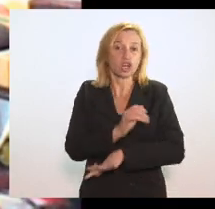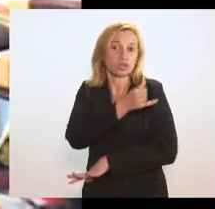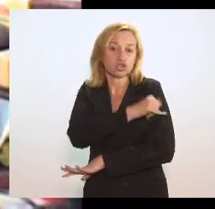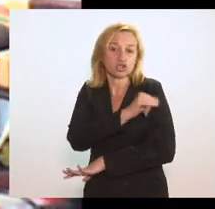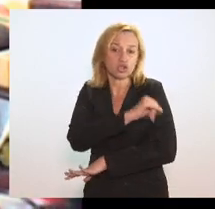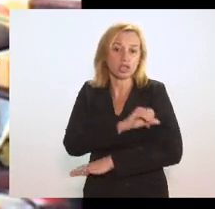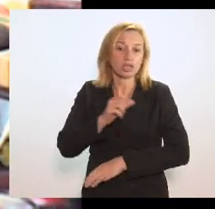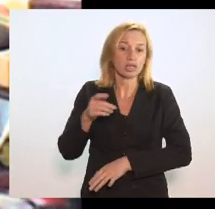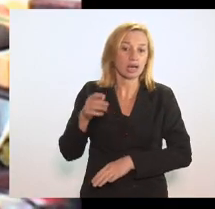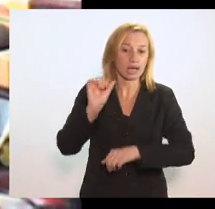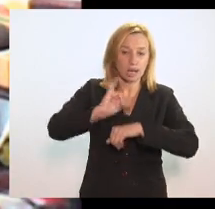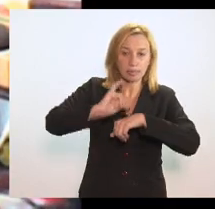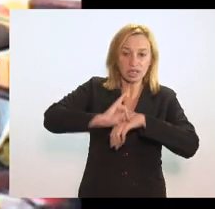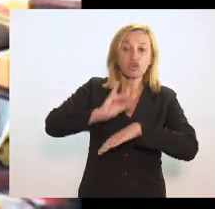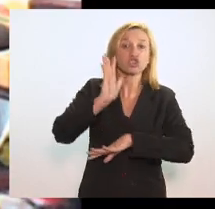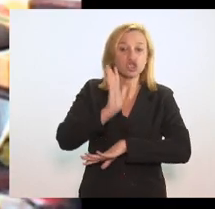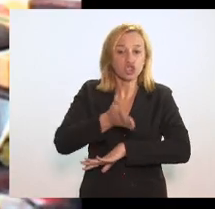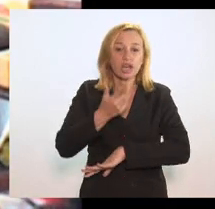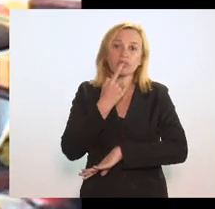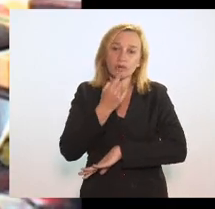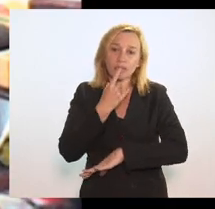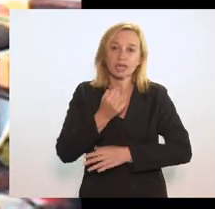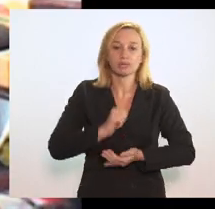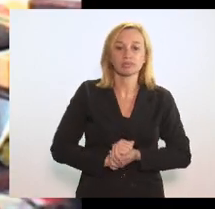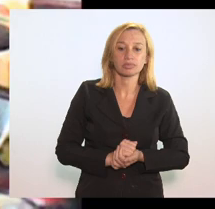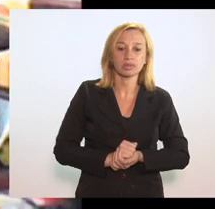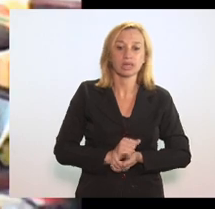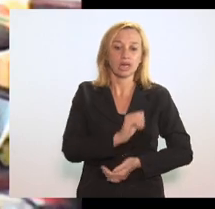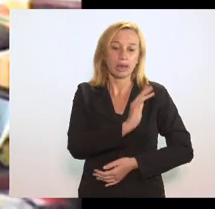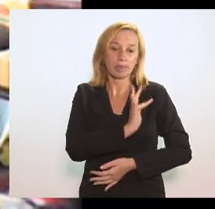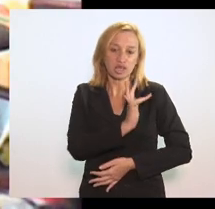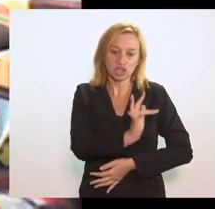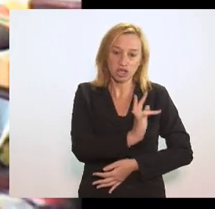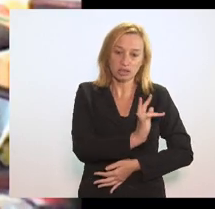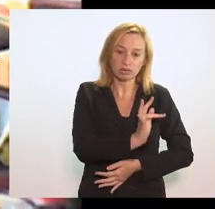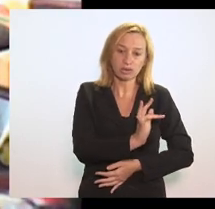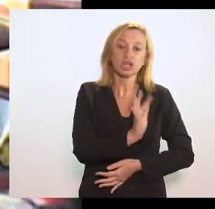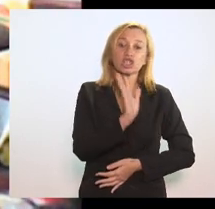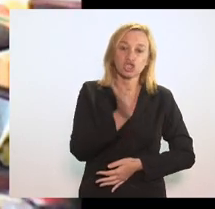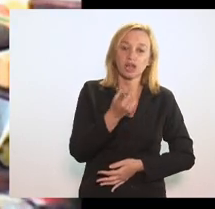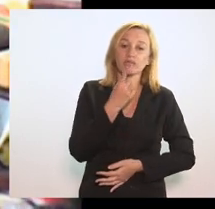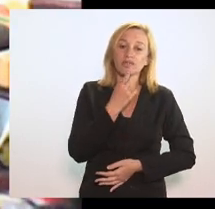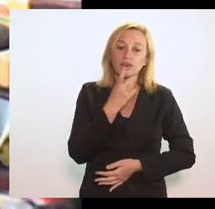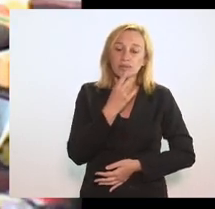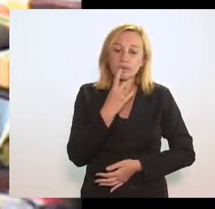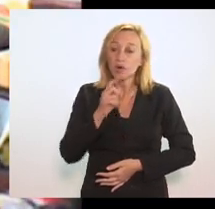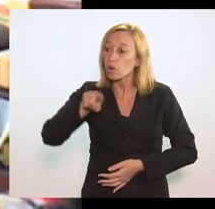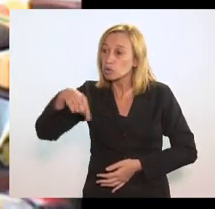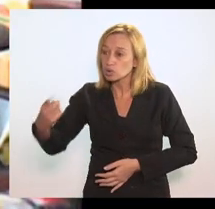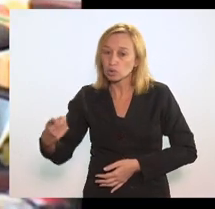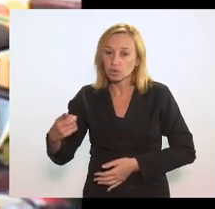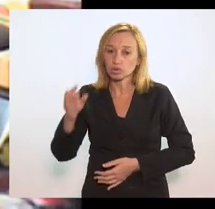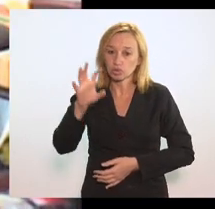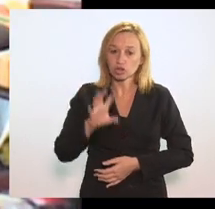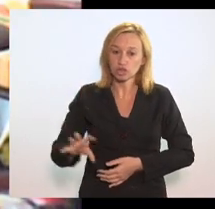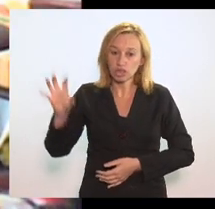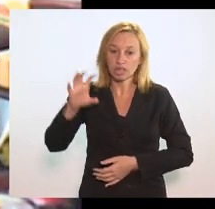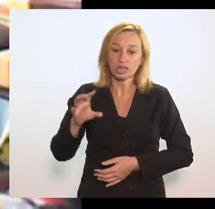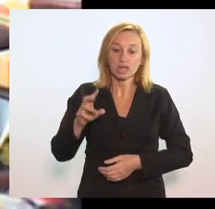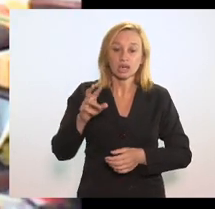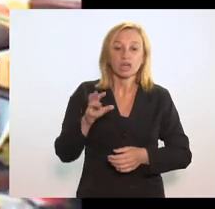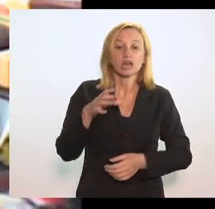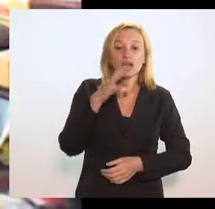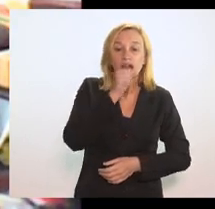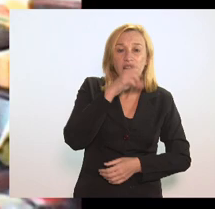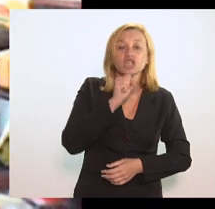a capital já está em vermelho. Toda a Baixada Fluminense já está em vermelho. O resto do estado está chegando no laranja.